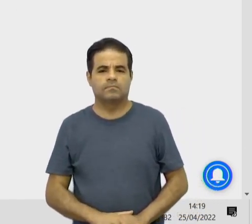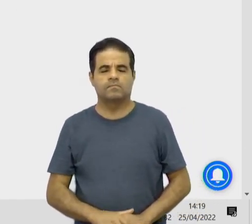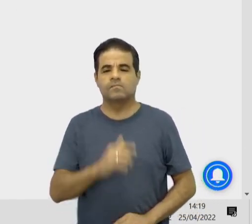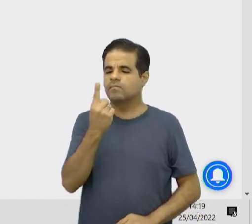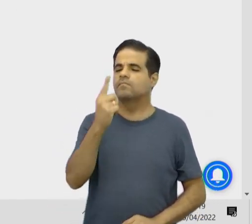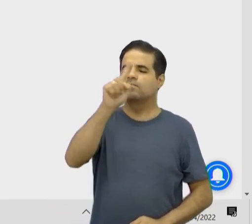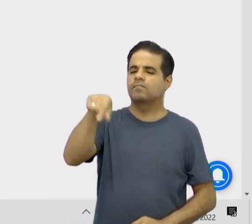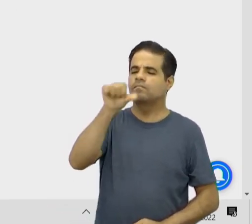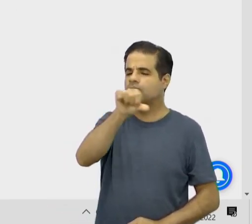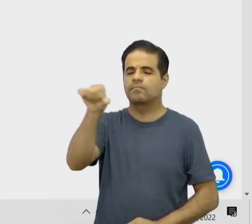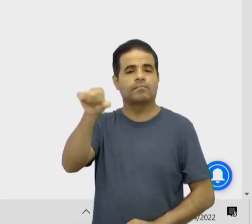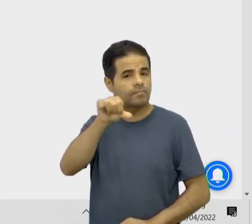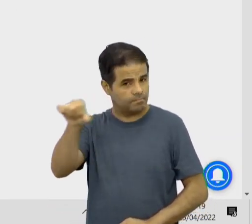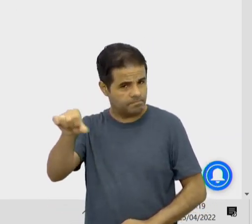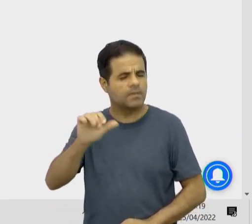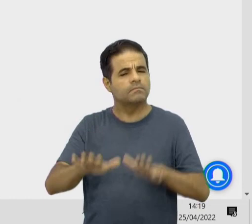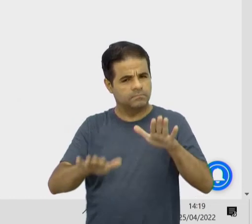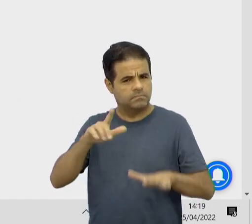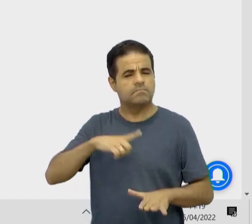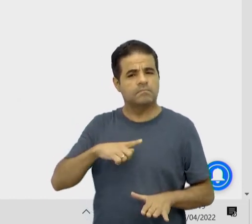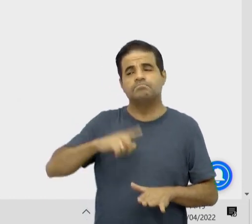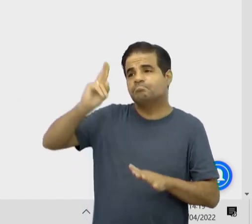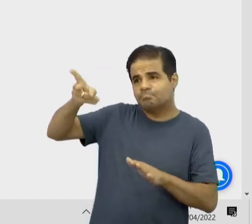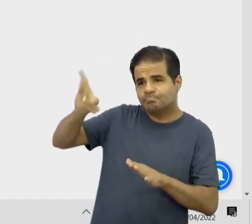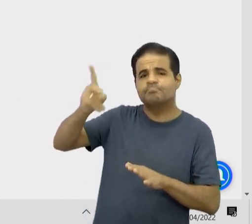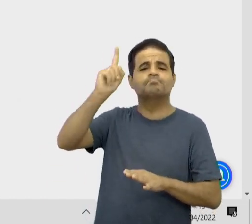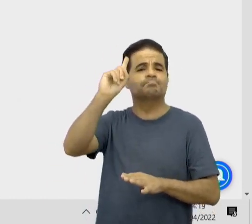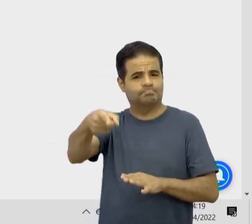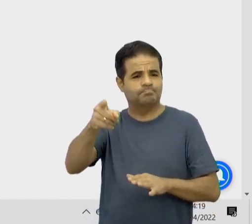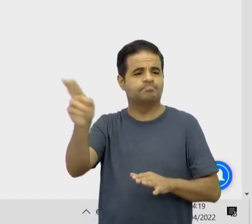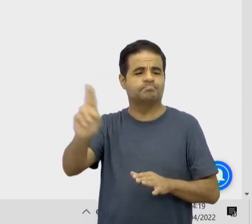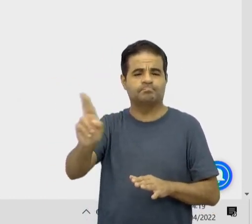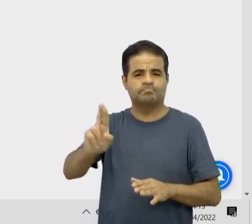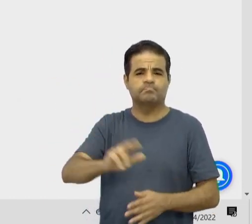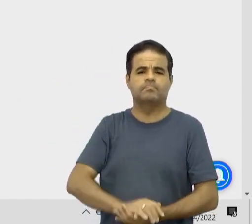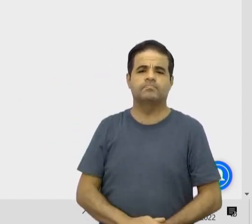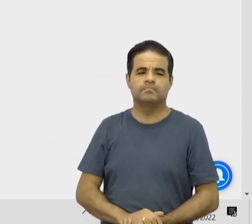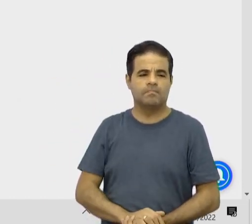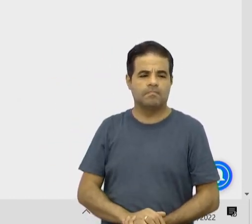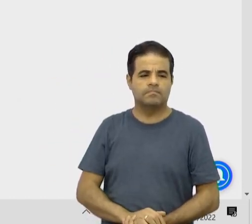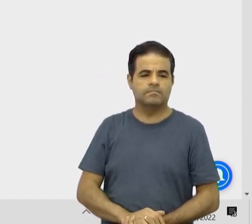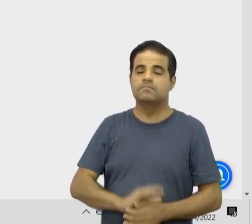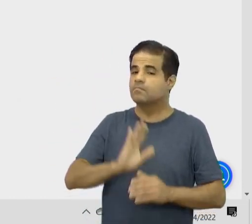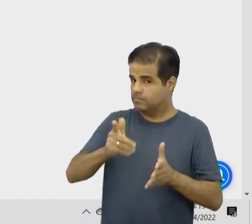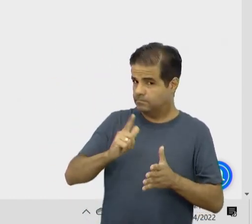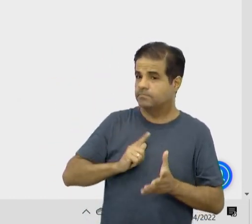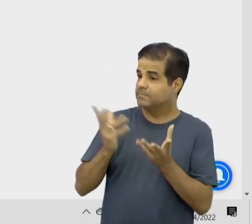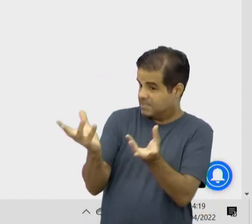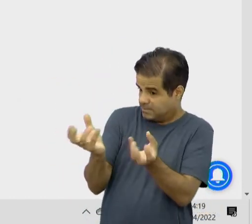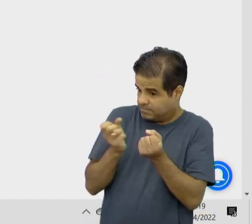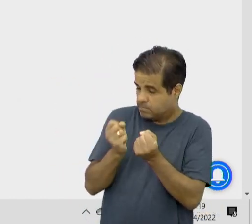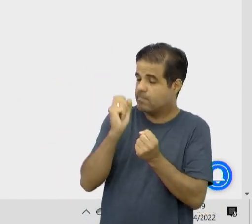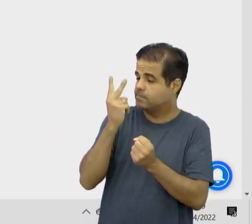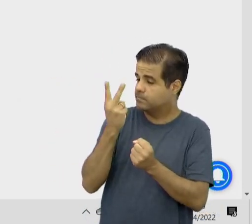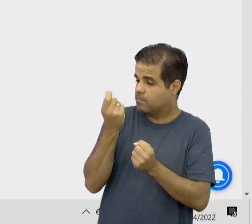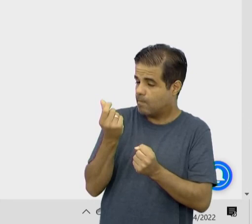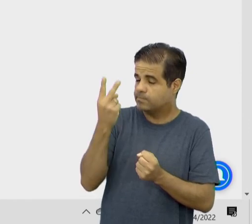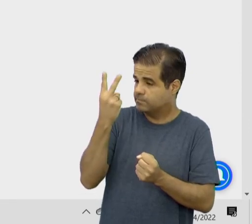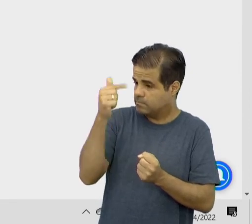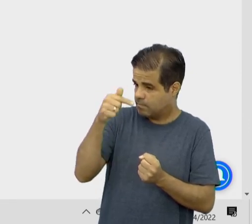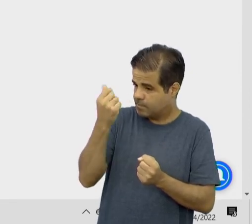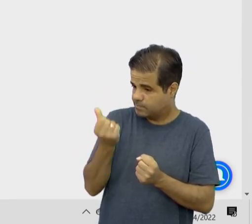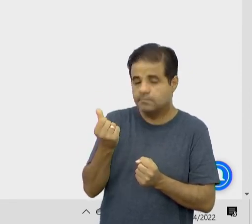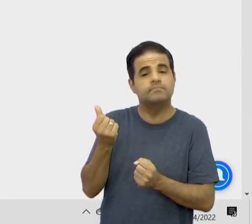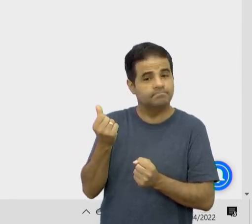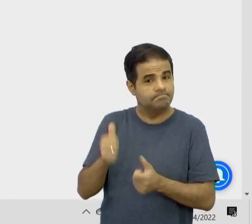taxa de 1,99, tá? Mesmo R$ 1.000. Já vai ter recebido 266.